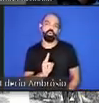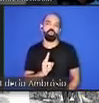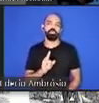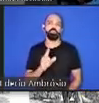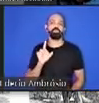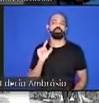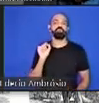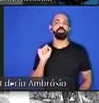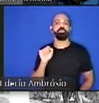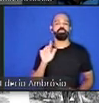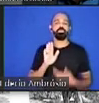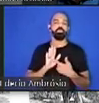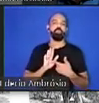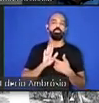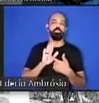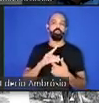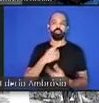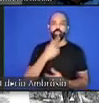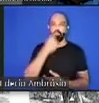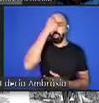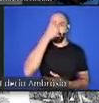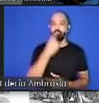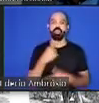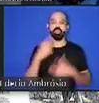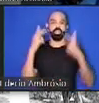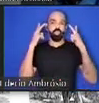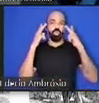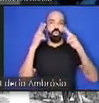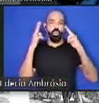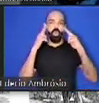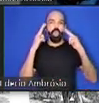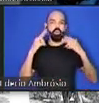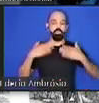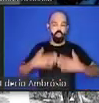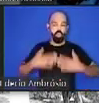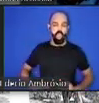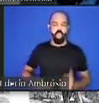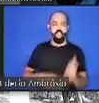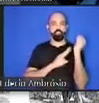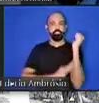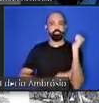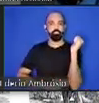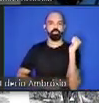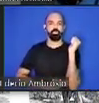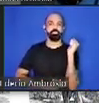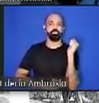uma imagem normal da anatomia humana. E se nós